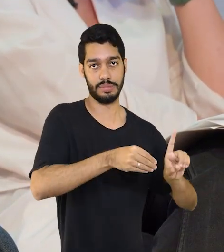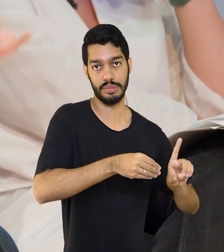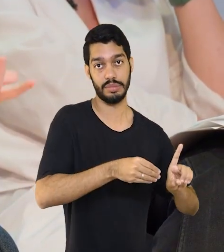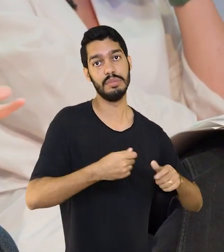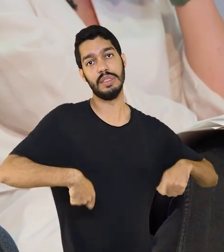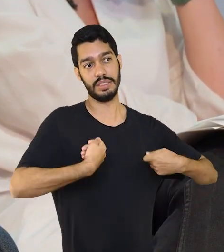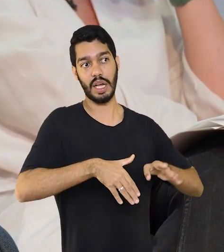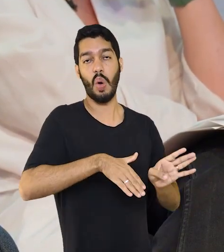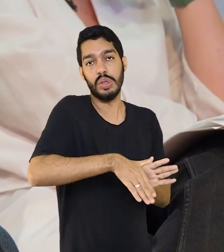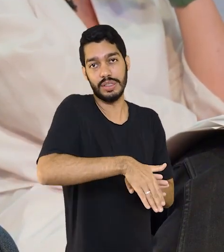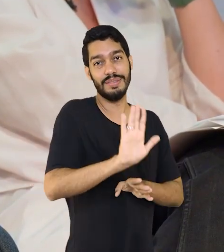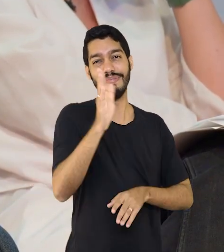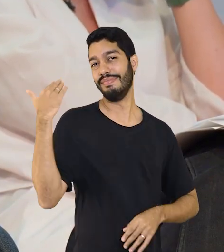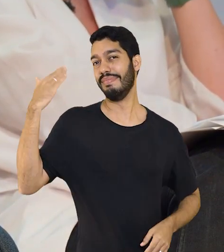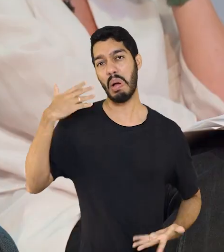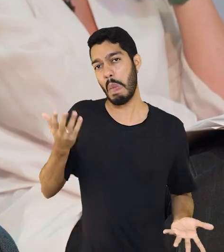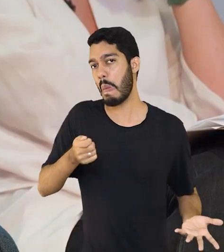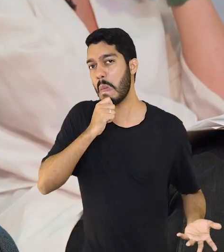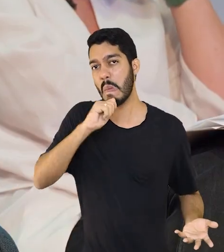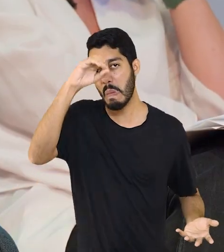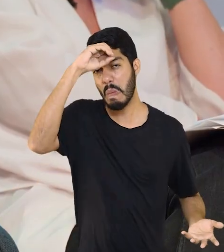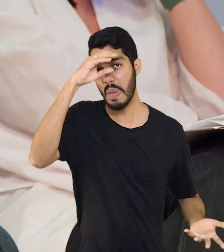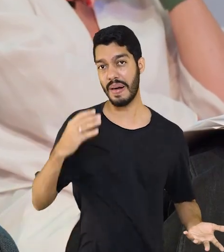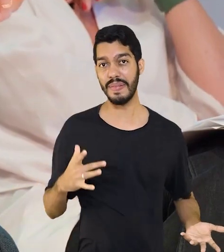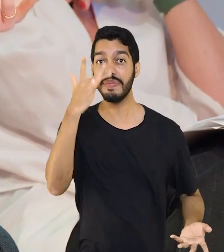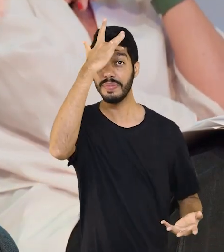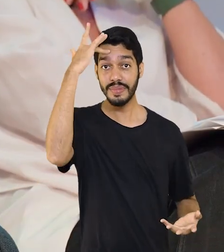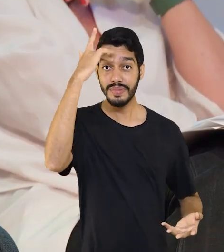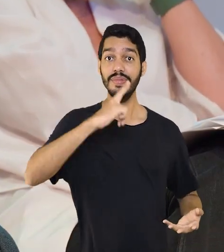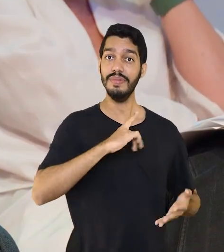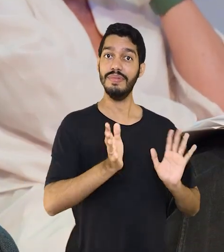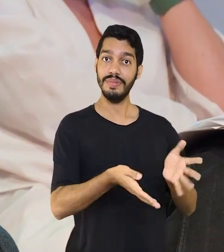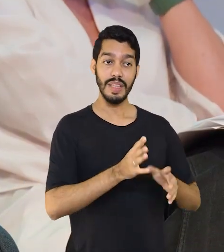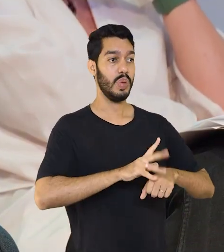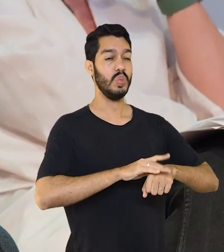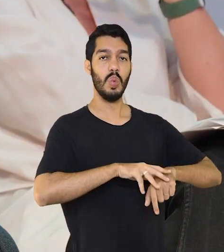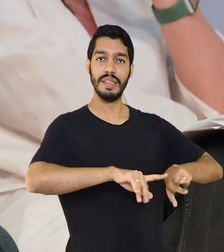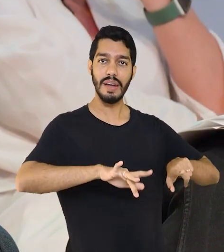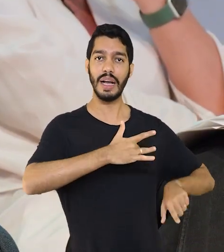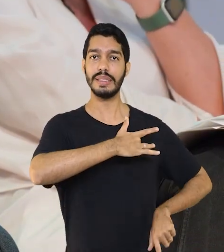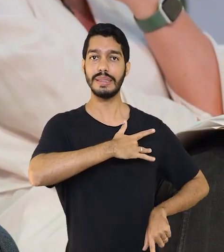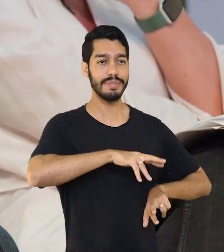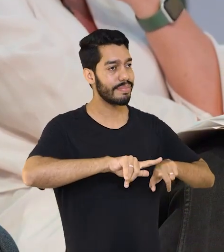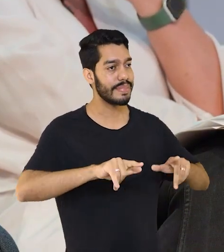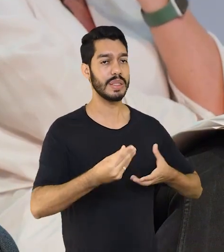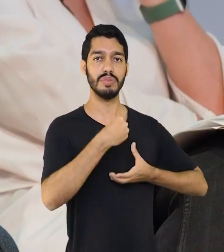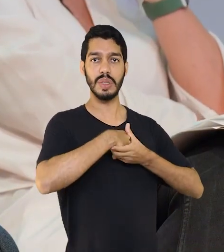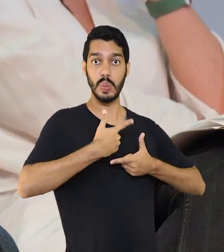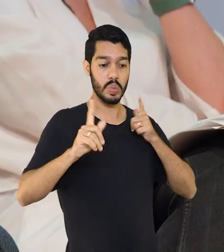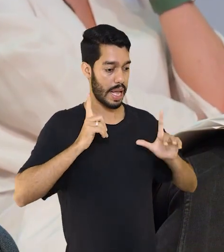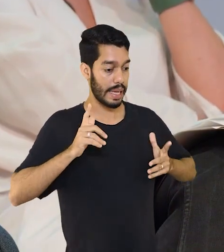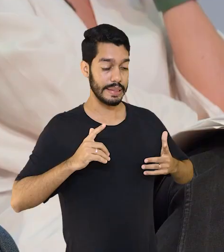a gente tem que dar orientações. Então, as pessoas que têm comorbidades também, né, como eu falei, da insuficiência